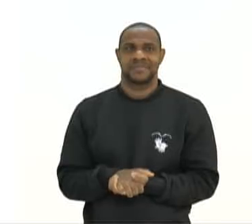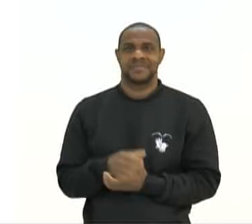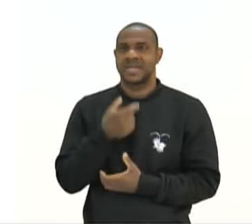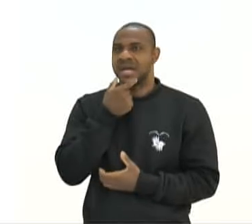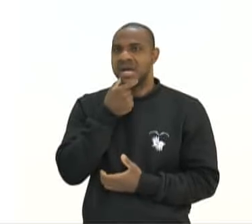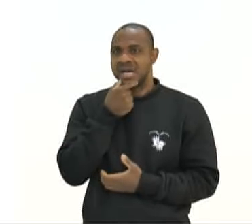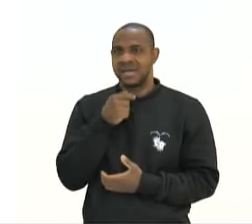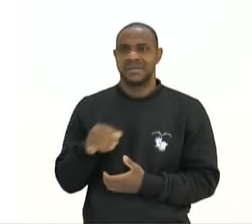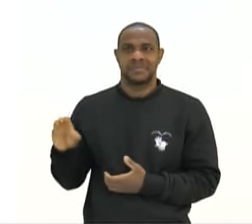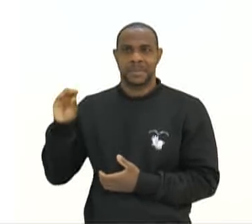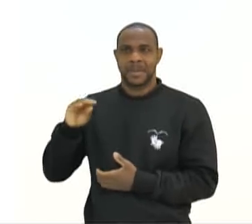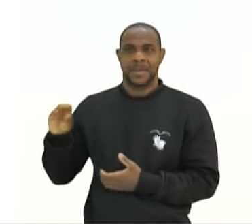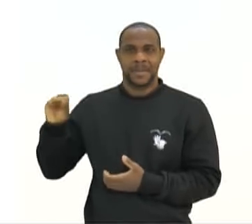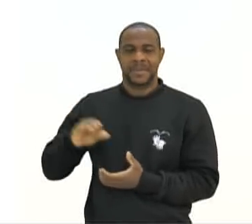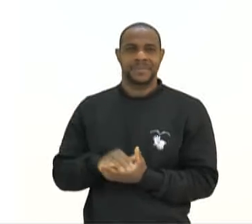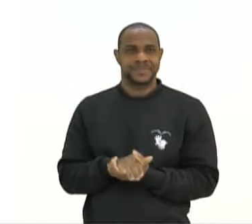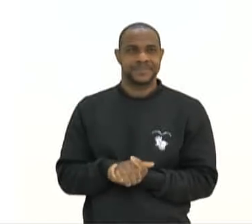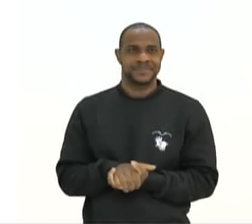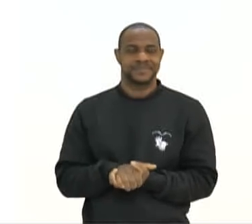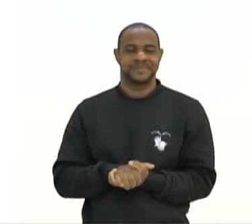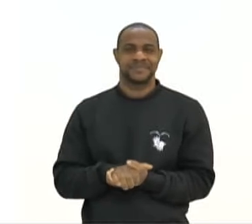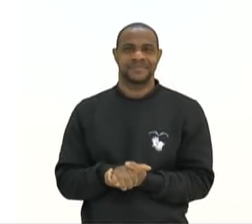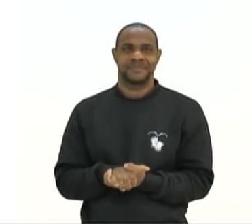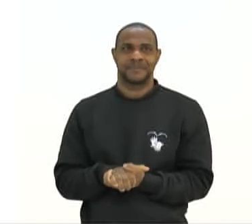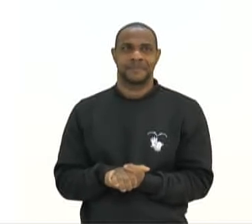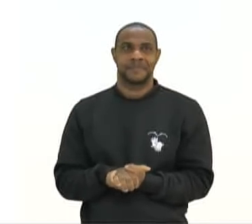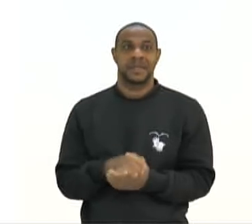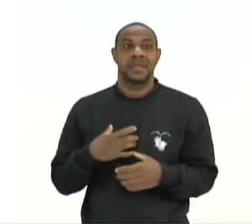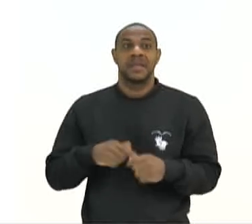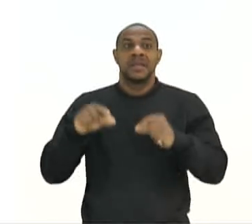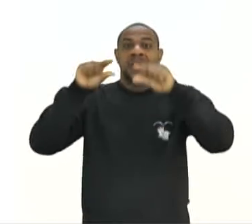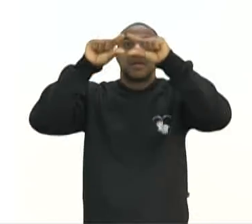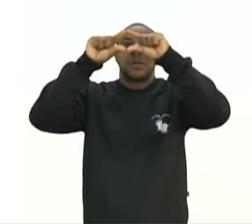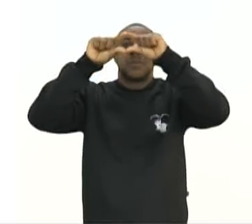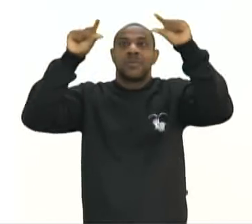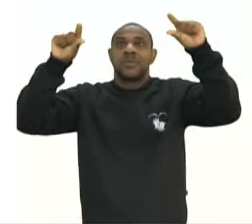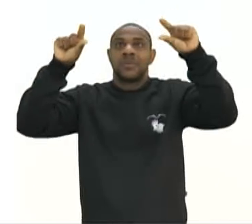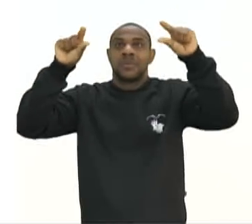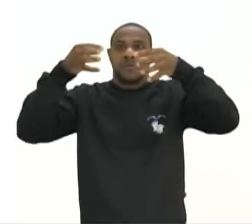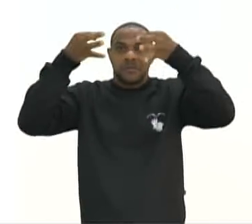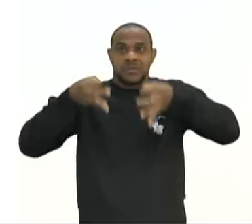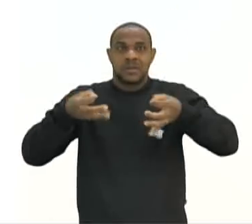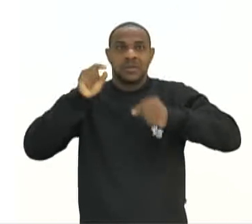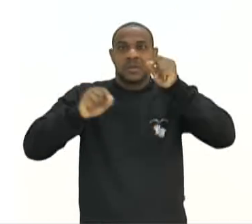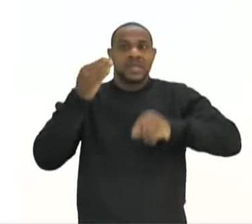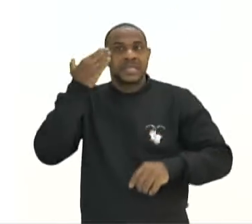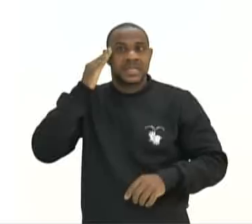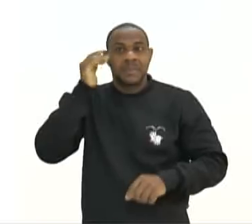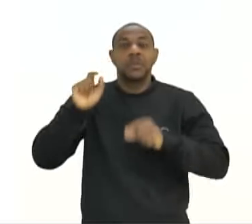starts to fight against this separation. Na afirmação acima, entendemos que